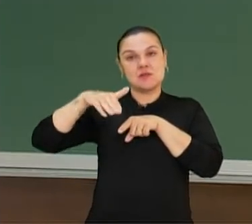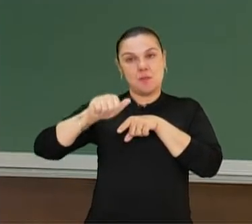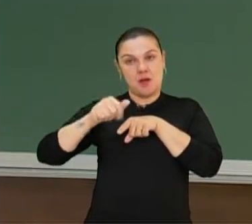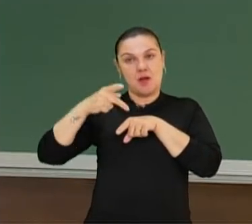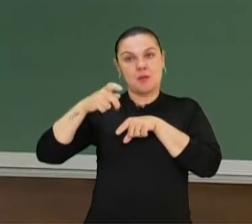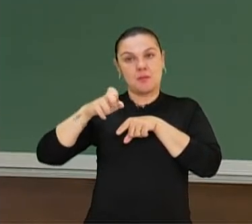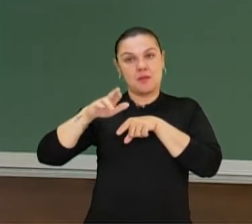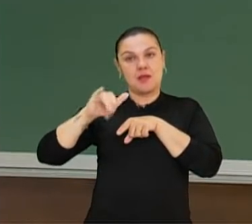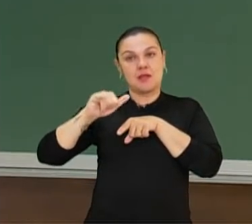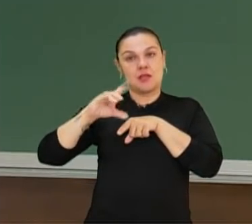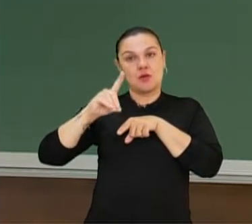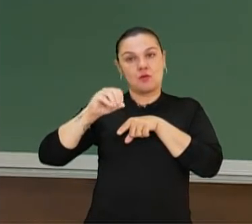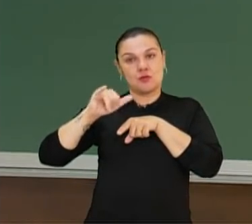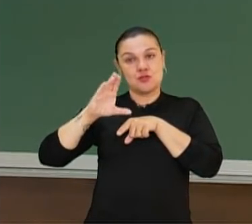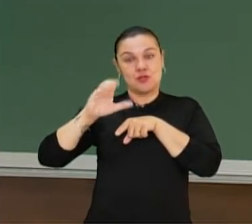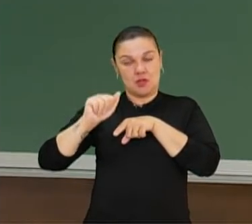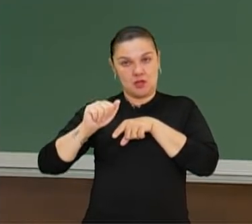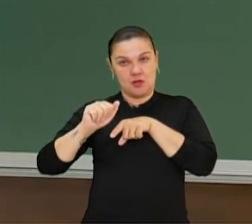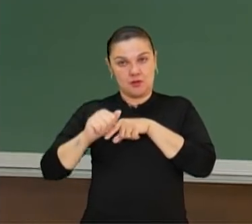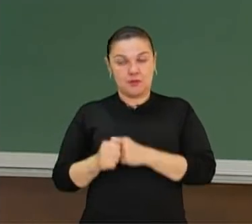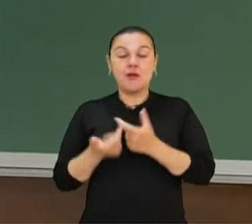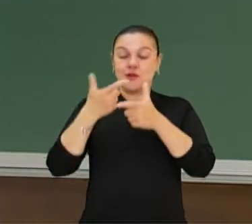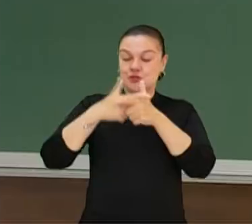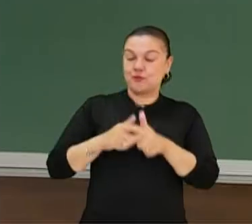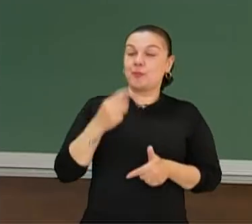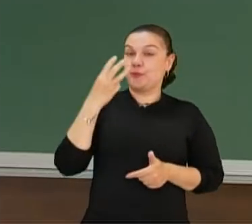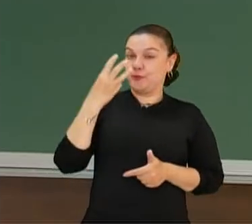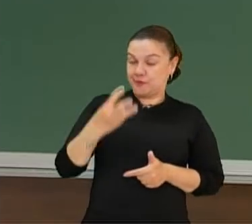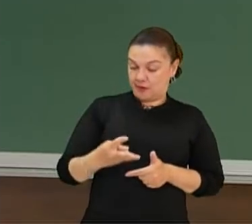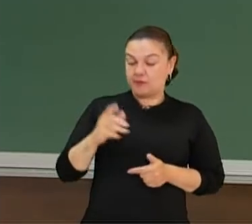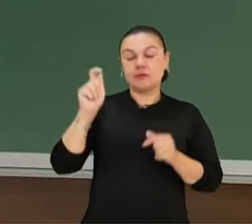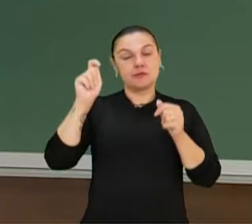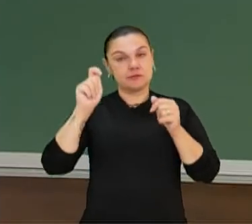por 3, dá 3, sobra 1. Divido por 3,